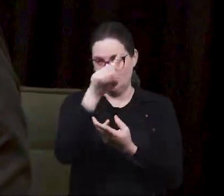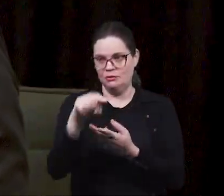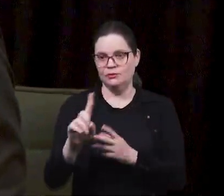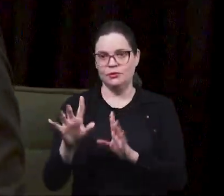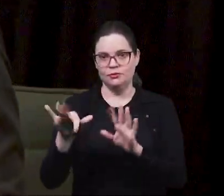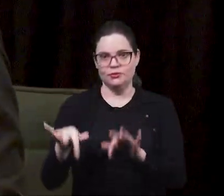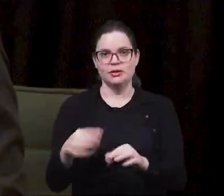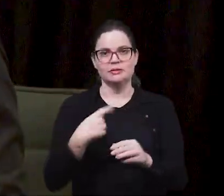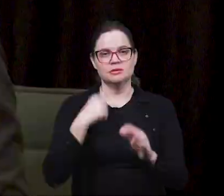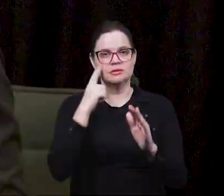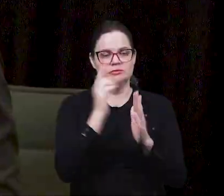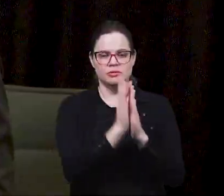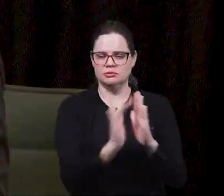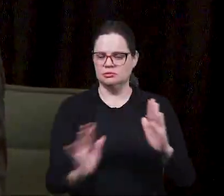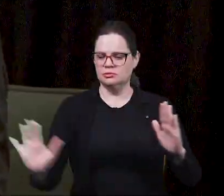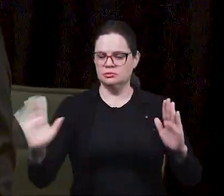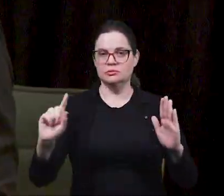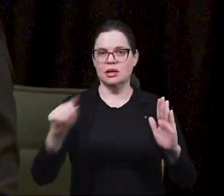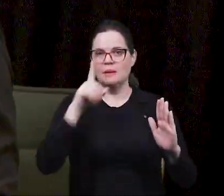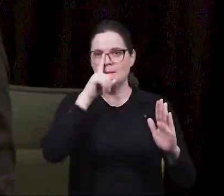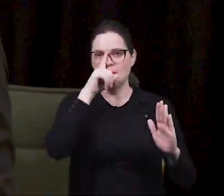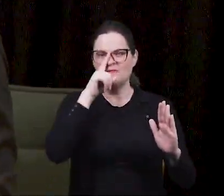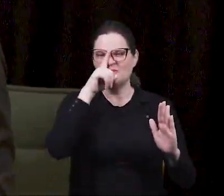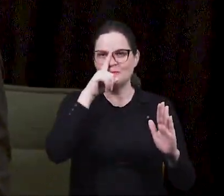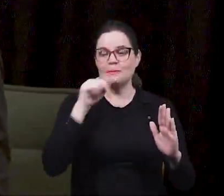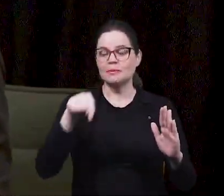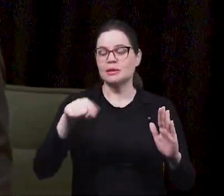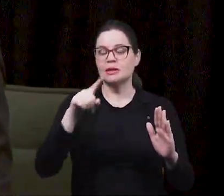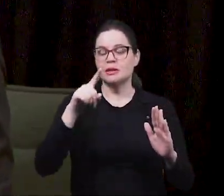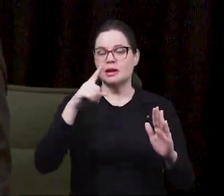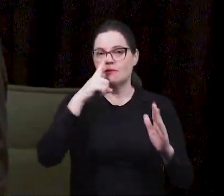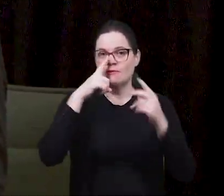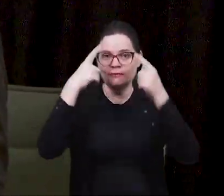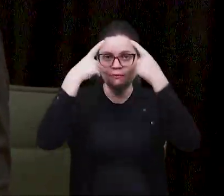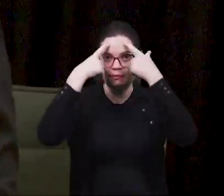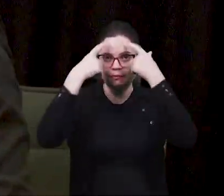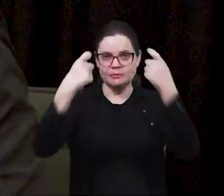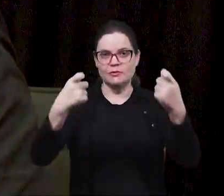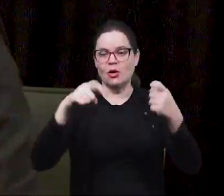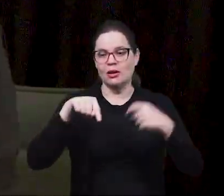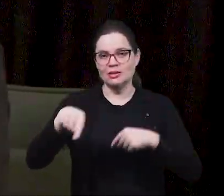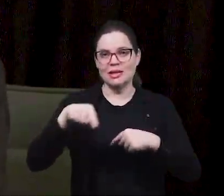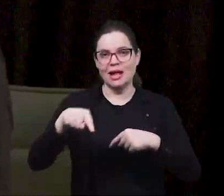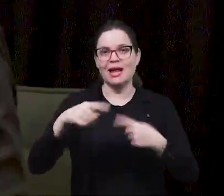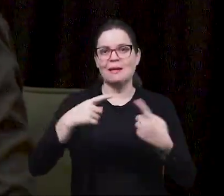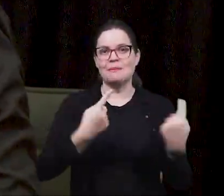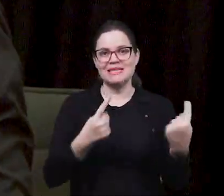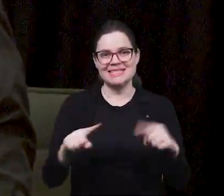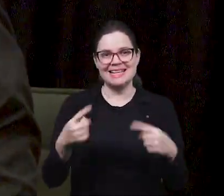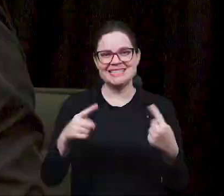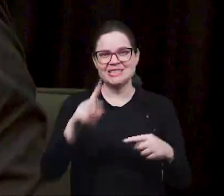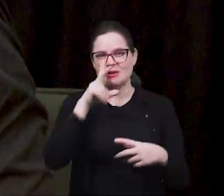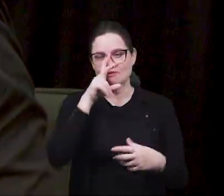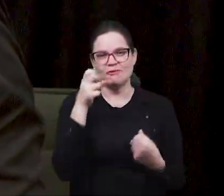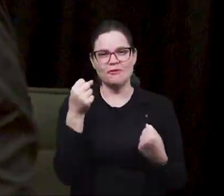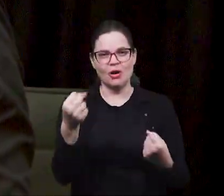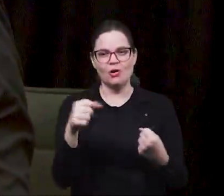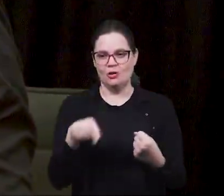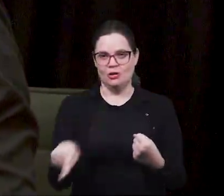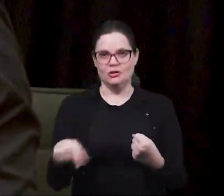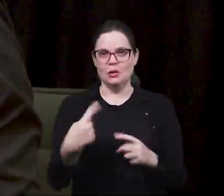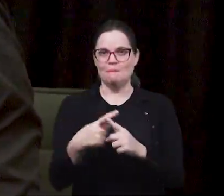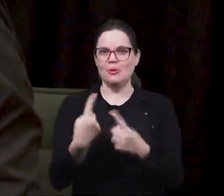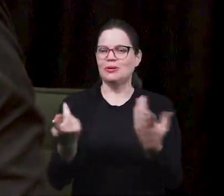ali uma perseguição que era muito forte no sentido da carne, como bem foi colocado antes, crucificações, os irmãos